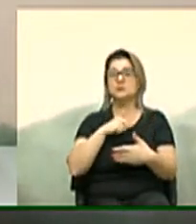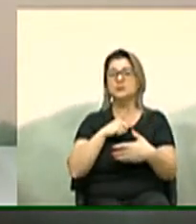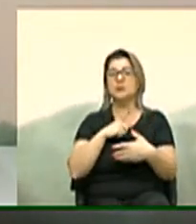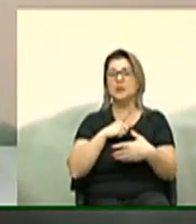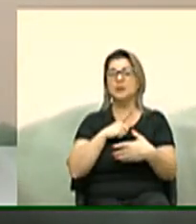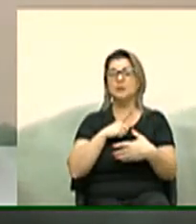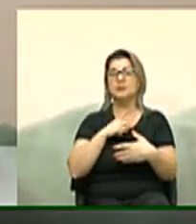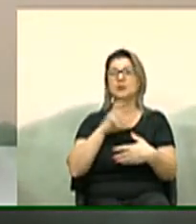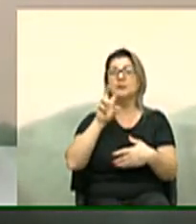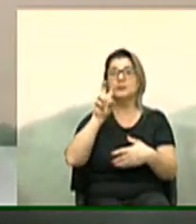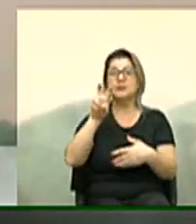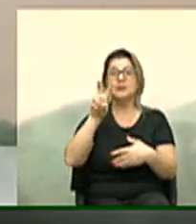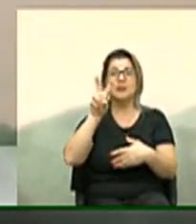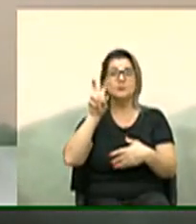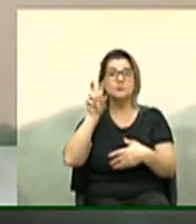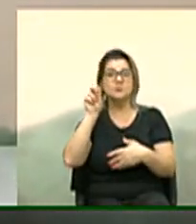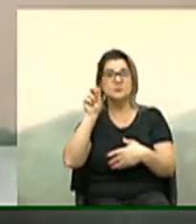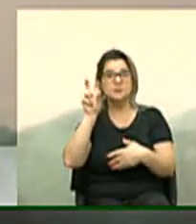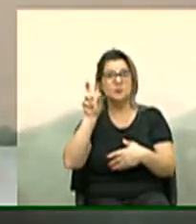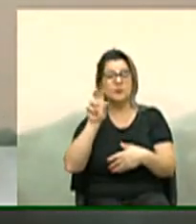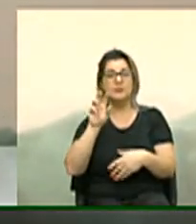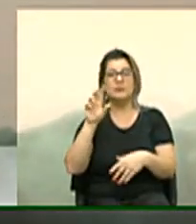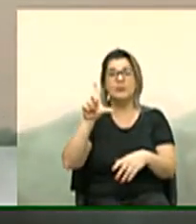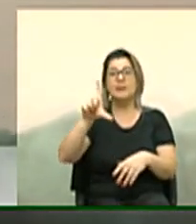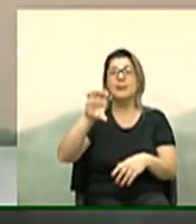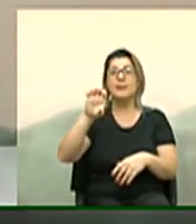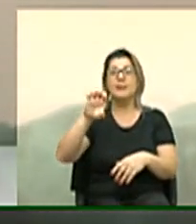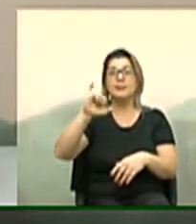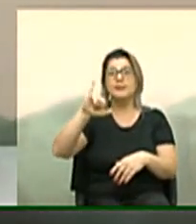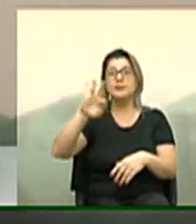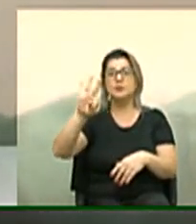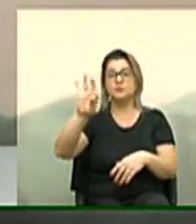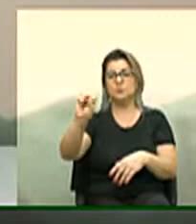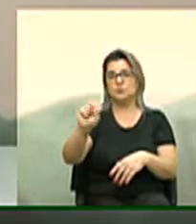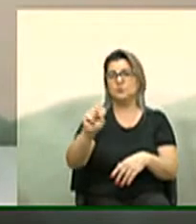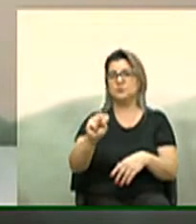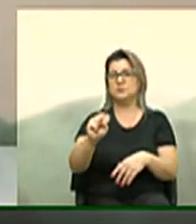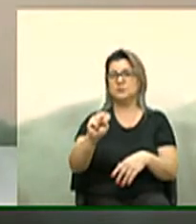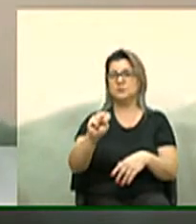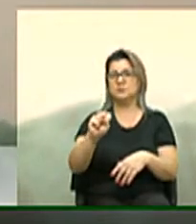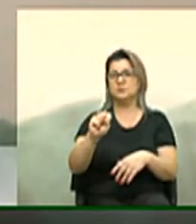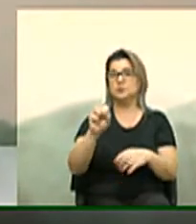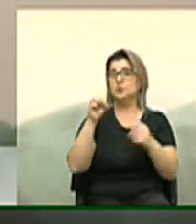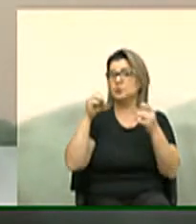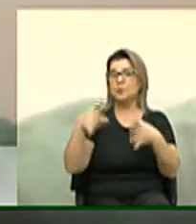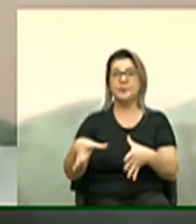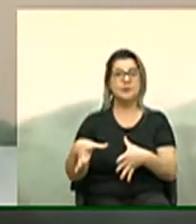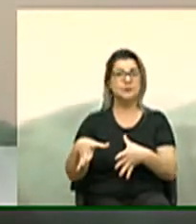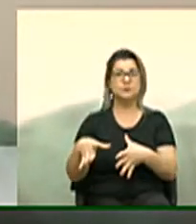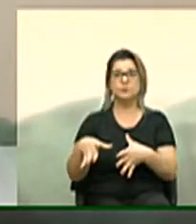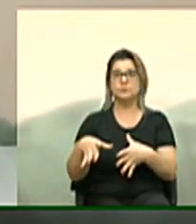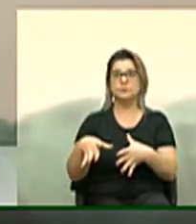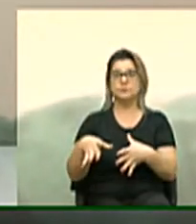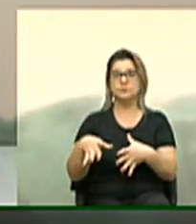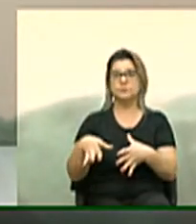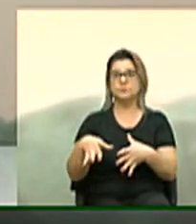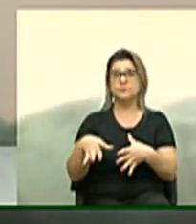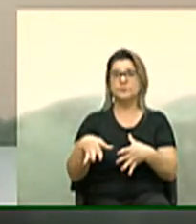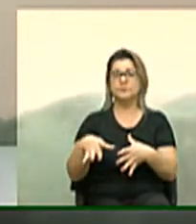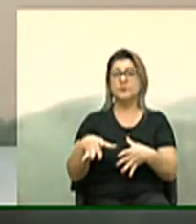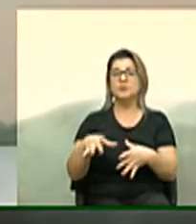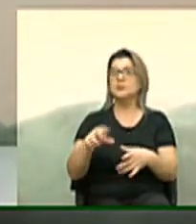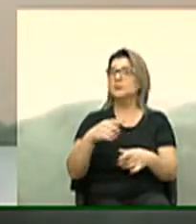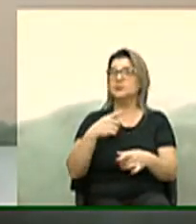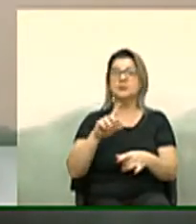São 550 leitos, mais 50 leitos de UTI. São leitos que não nos fariam ter entrado na